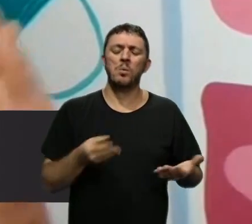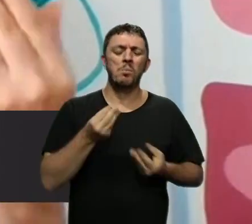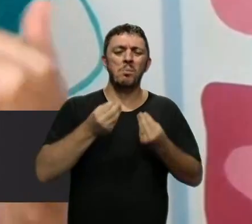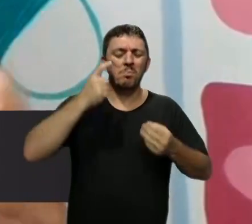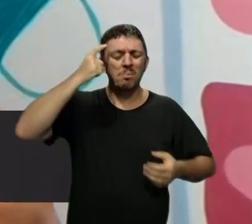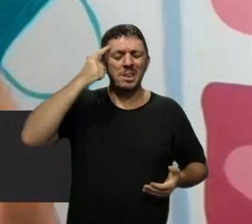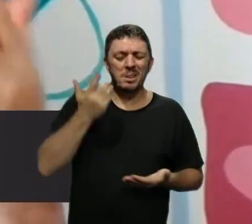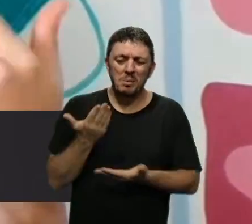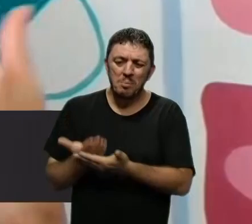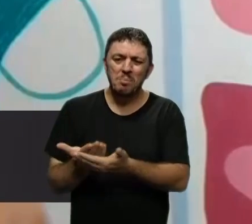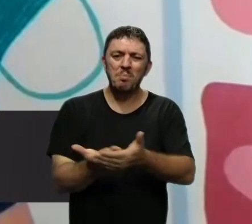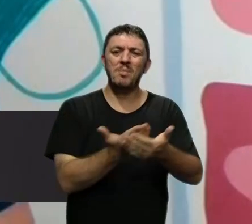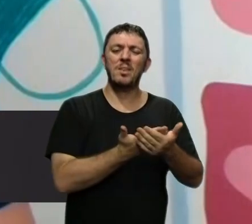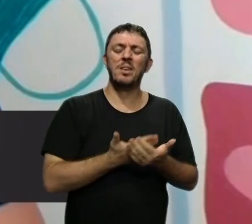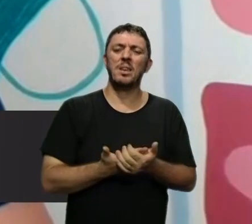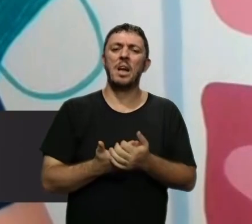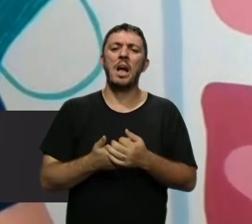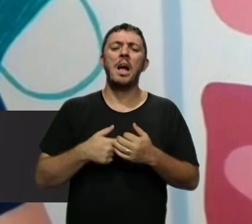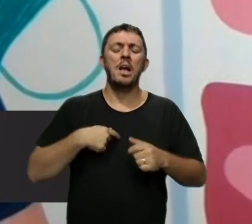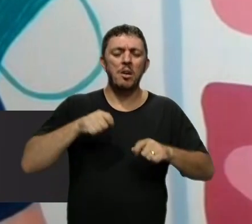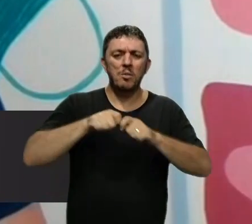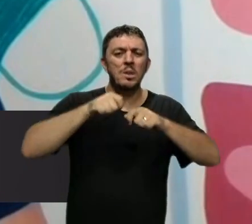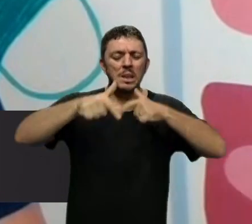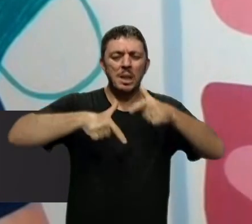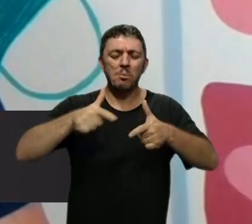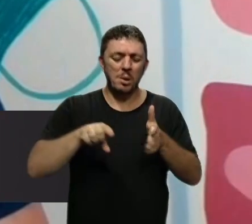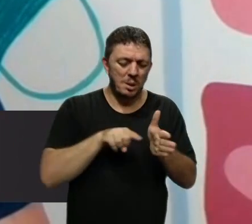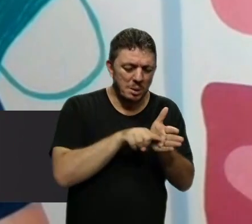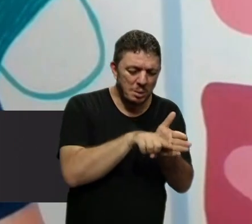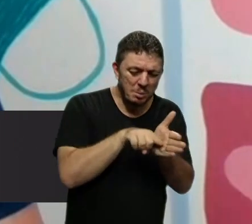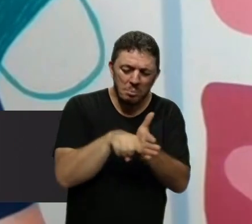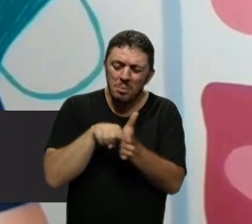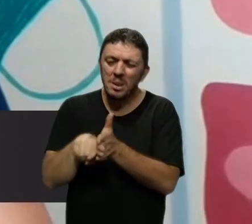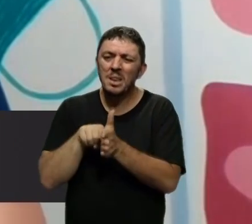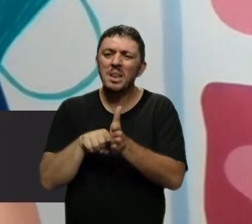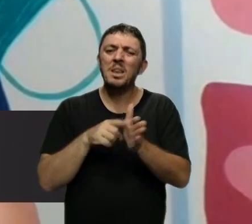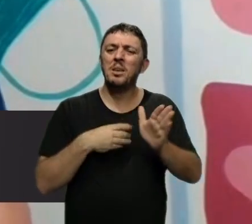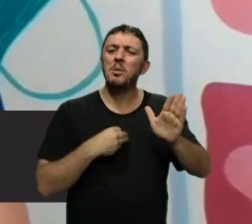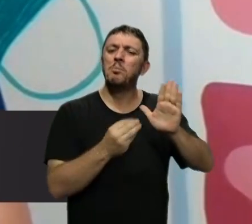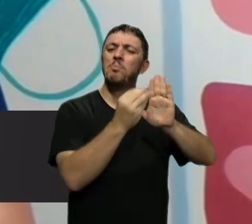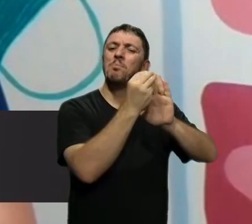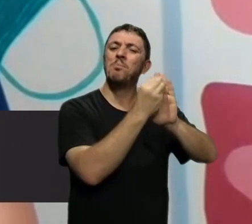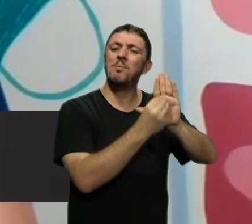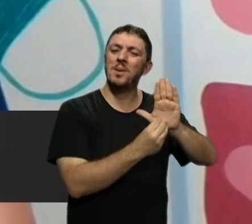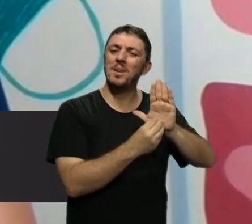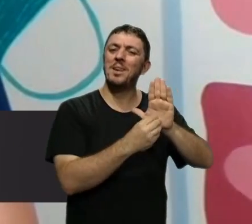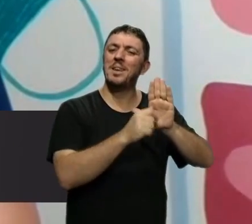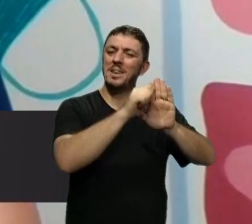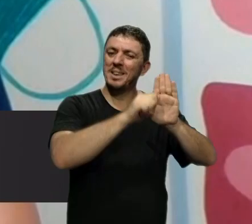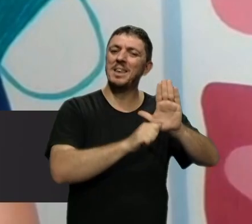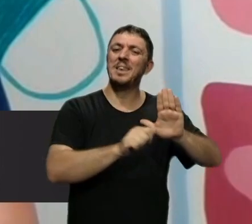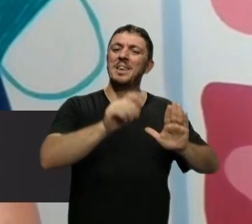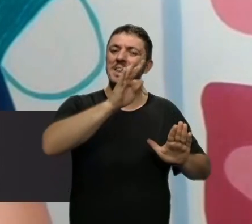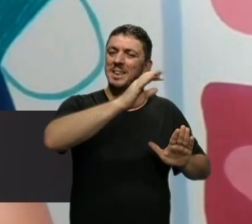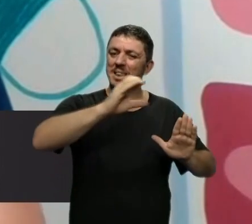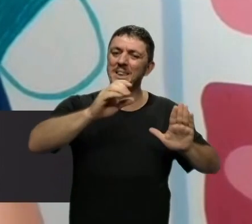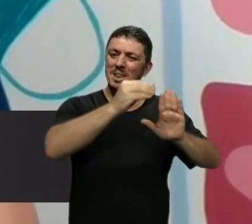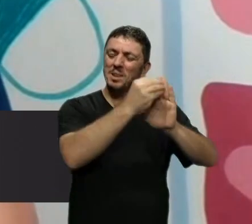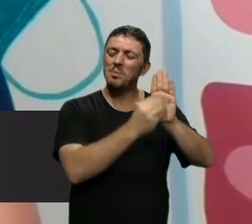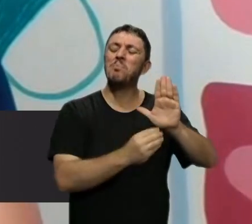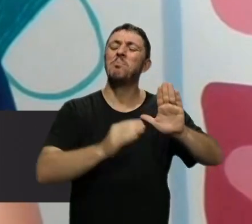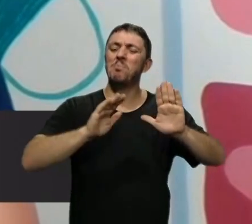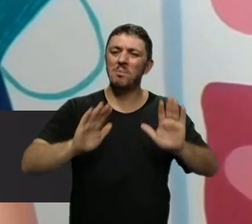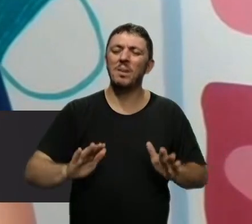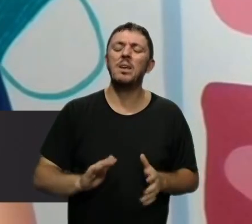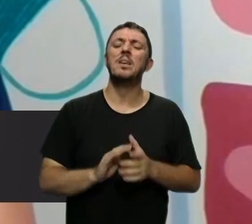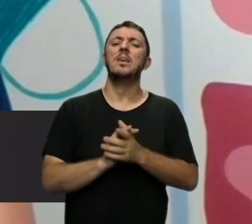eu, desde do meu trabalho de pesquisa, desde o meu artigo, muito do material que eu